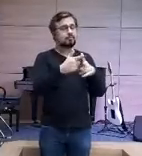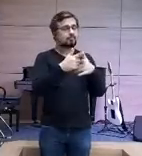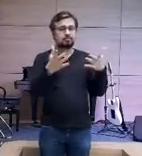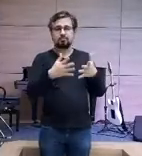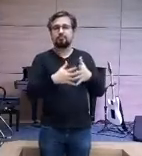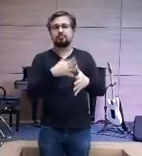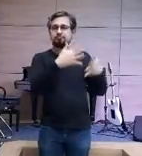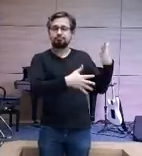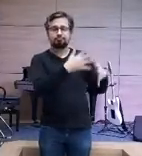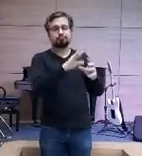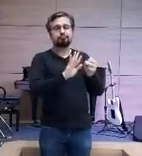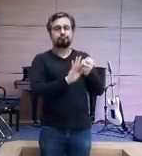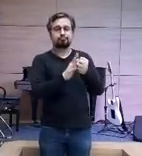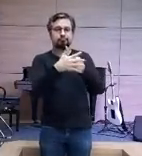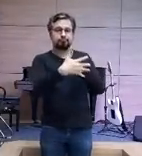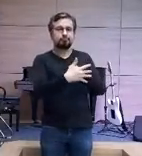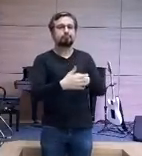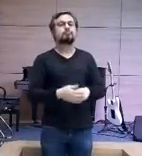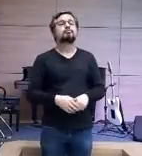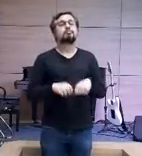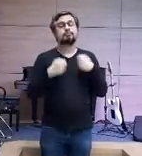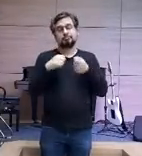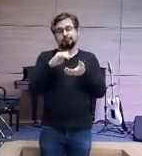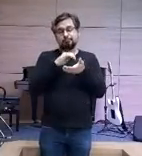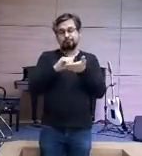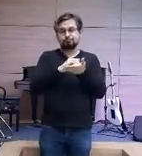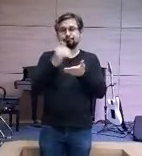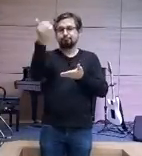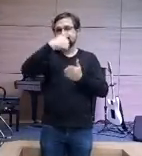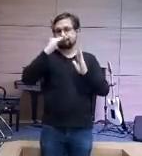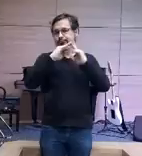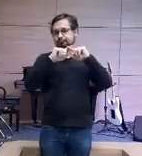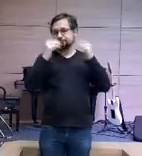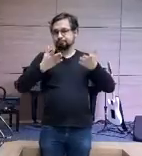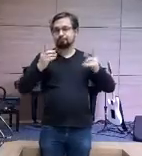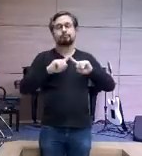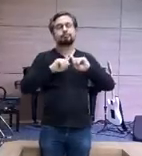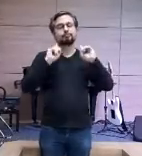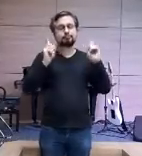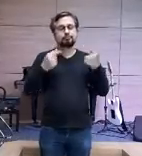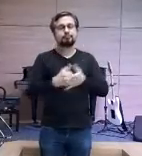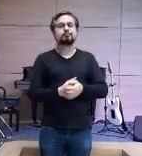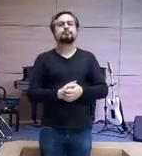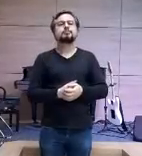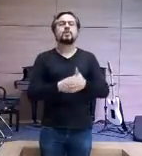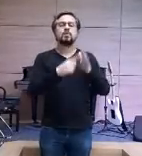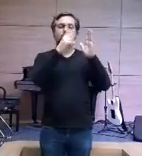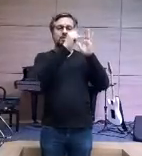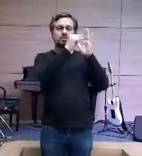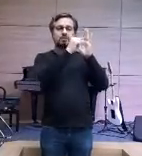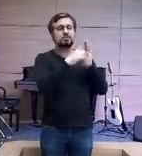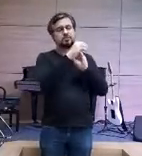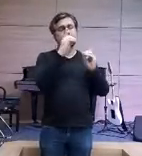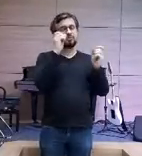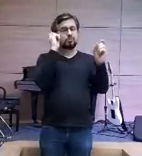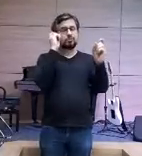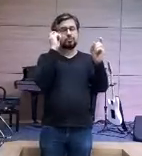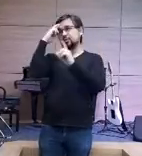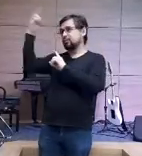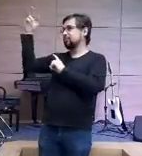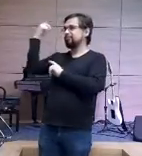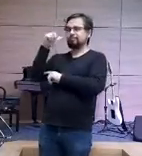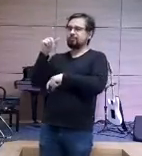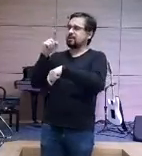da pandemia nós temos que agendar agora para estarmos celebrando a Jesus mas que é seu agendamento com o senhor não